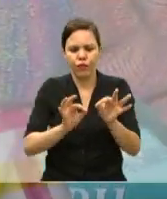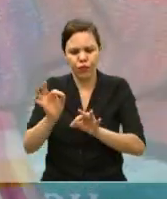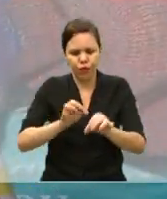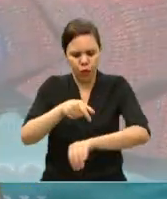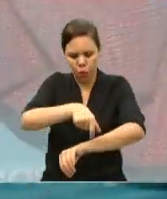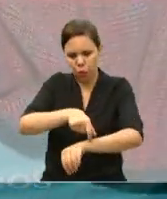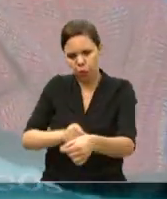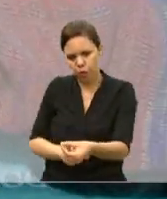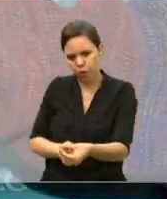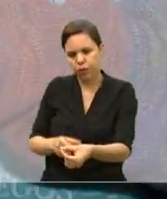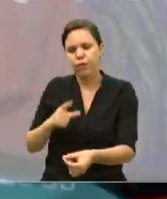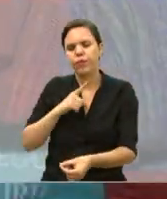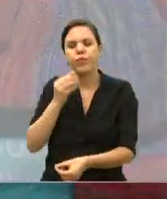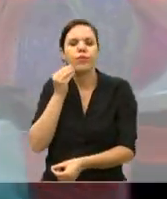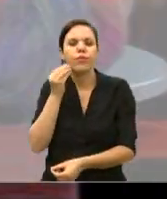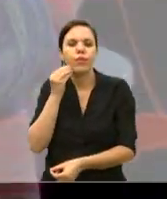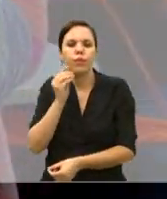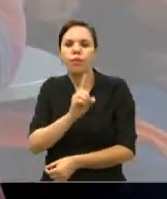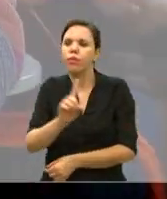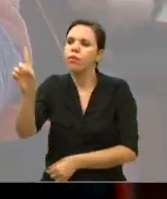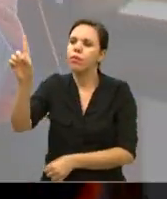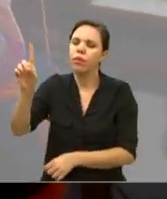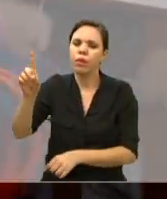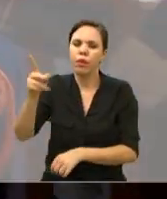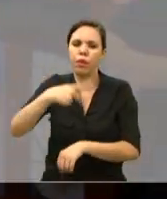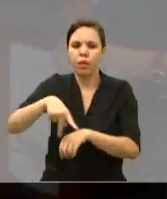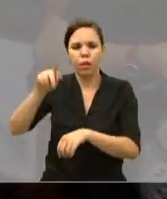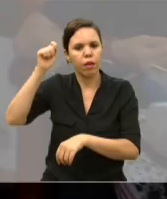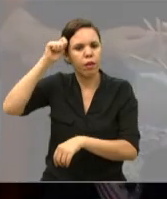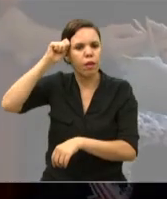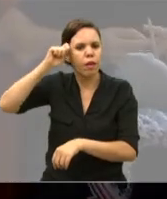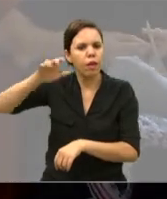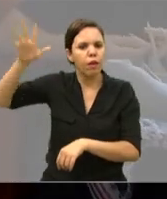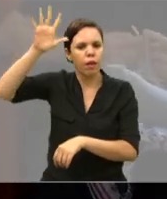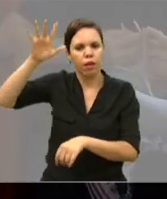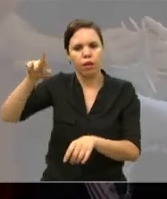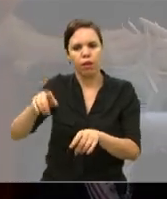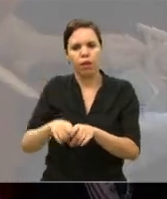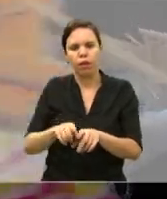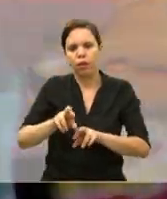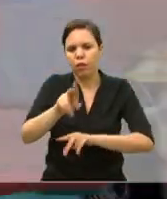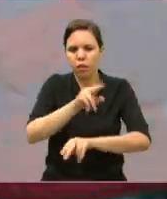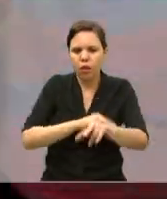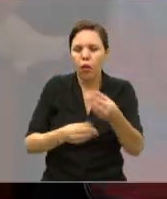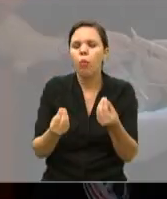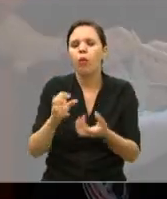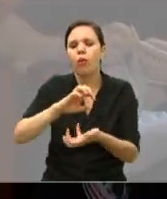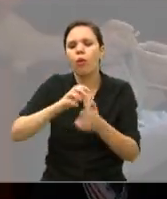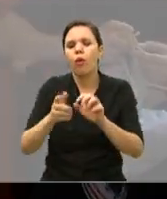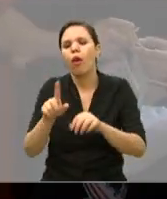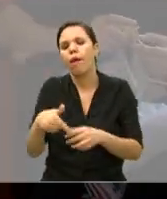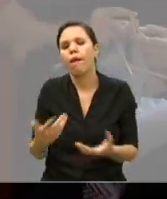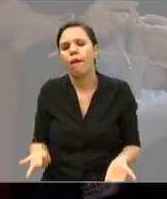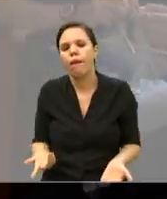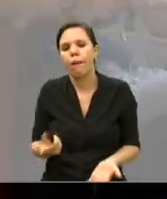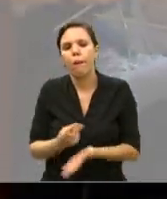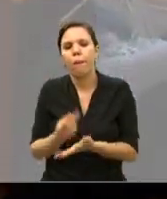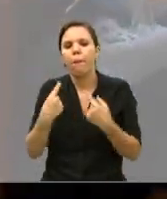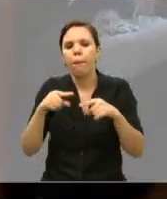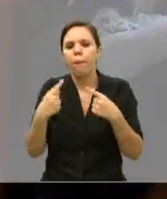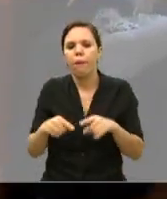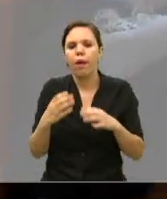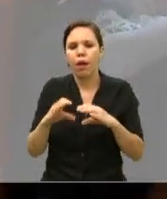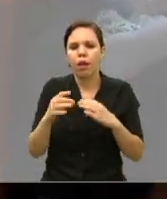Então, eu tive a oportunidade de ir para a África, as manualidades africanas, como é isso? A mesma música